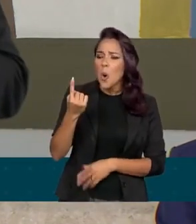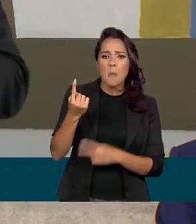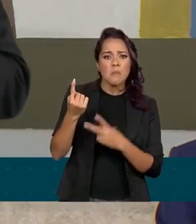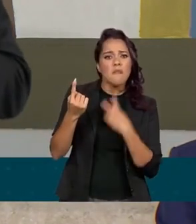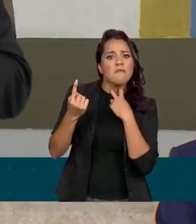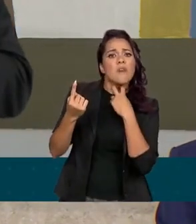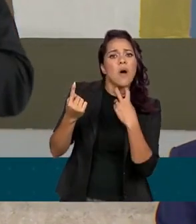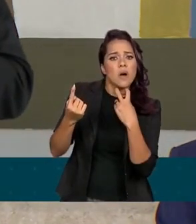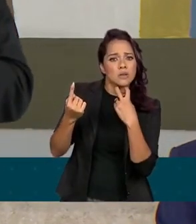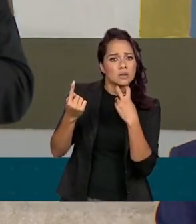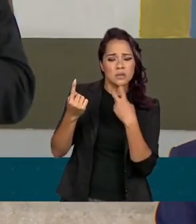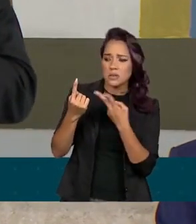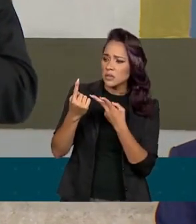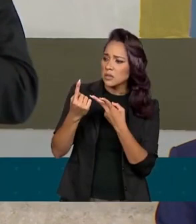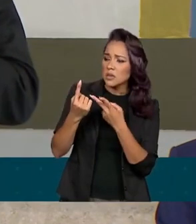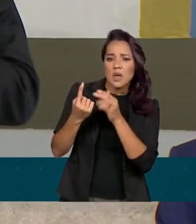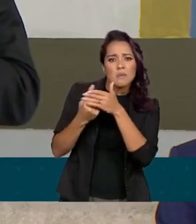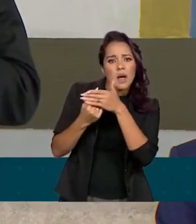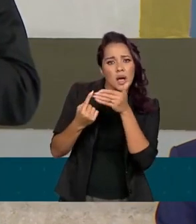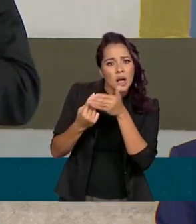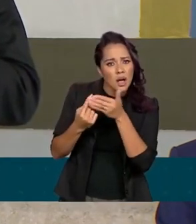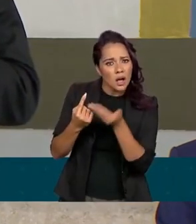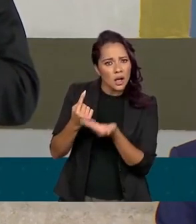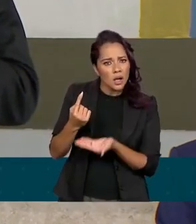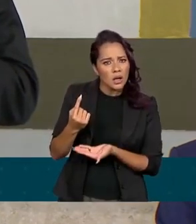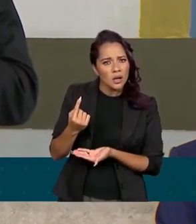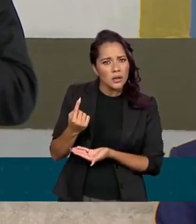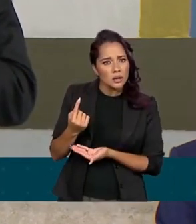voz de alento para essas pessoas.